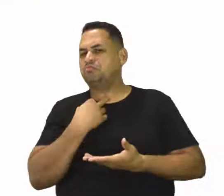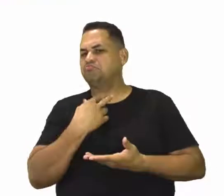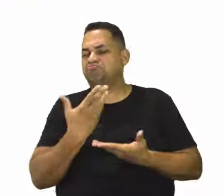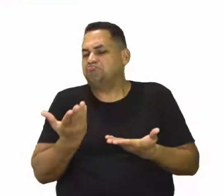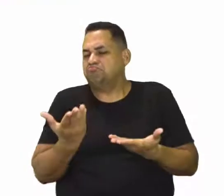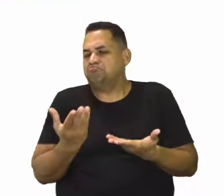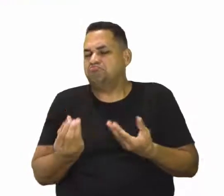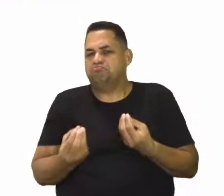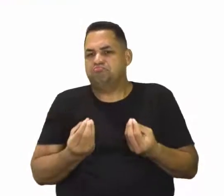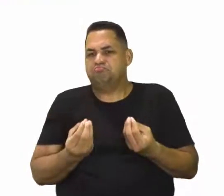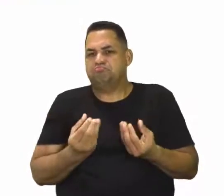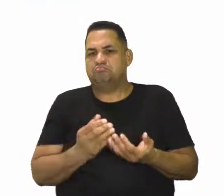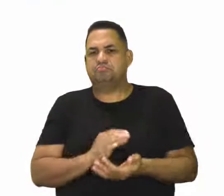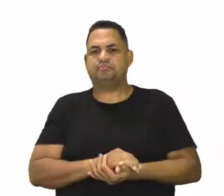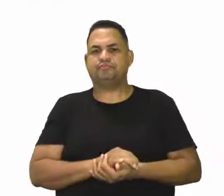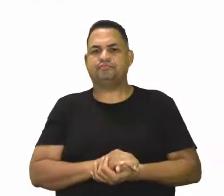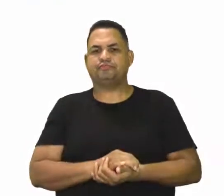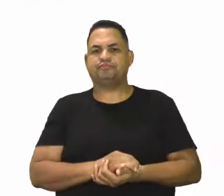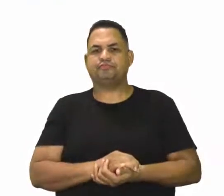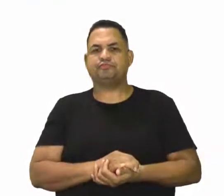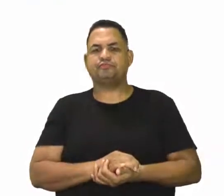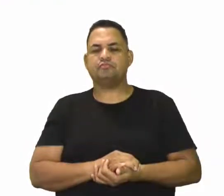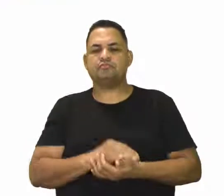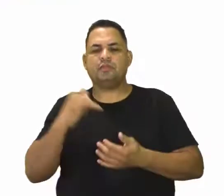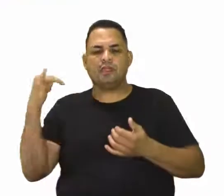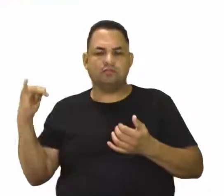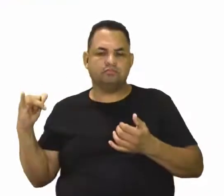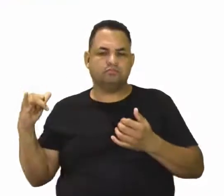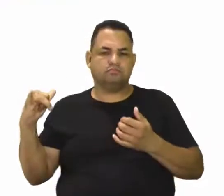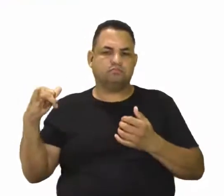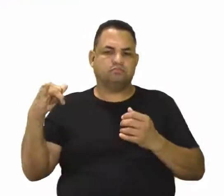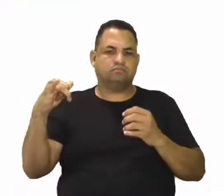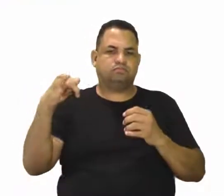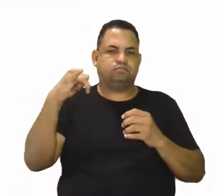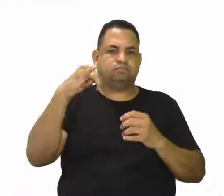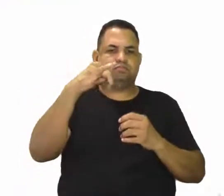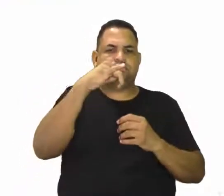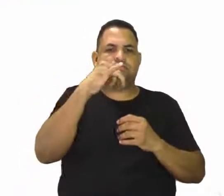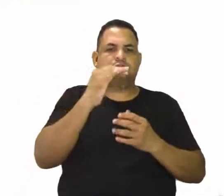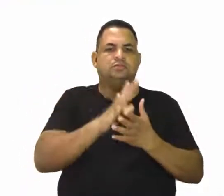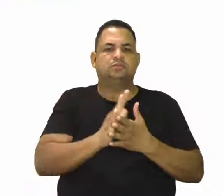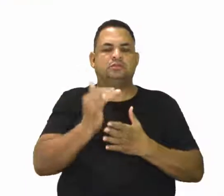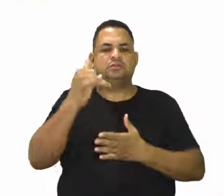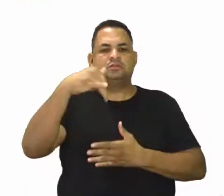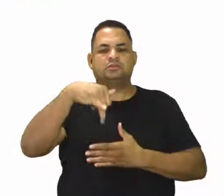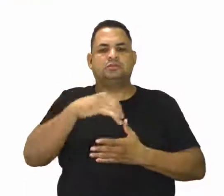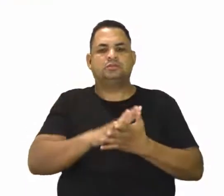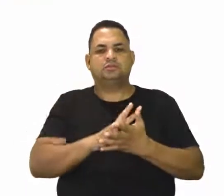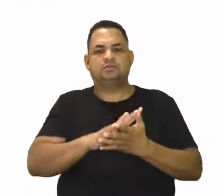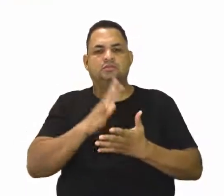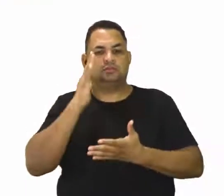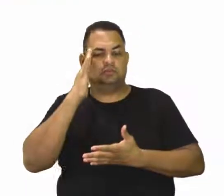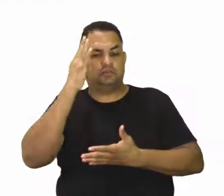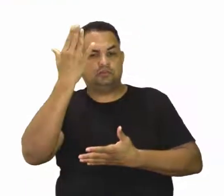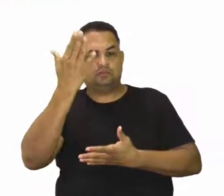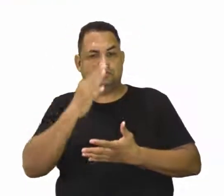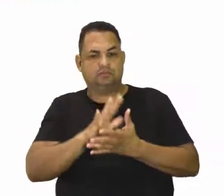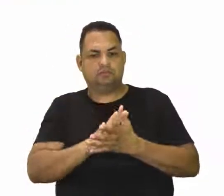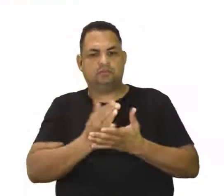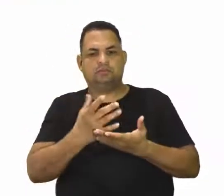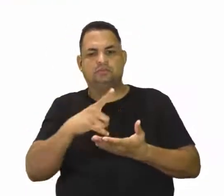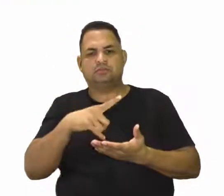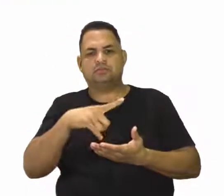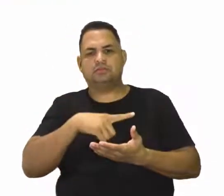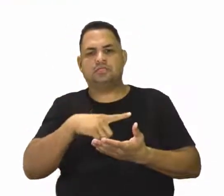aí aí se fala Poxa ou avião adentrou nesse prédio imagina o avião